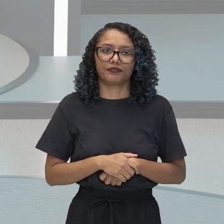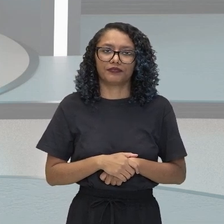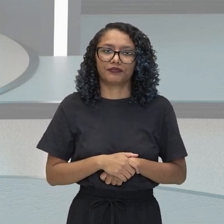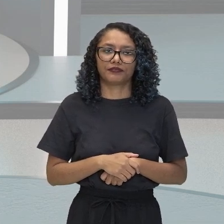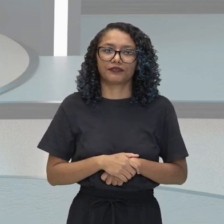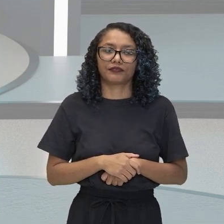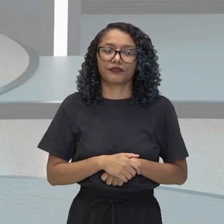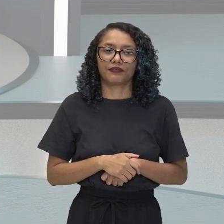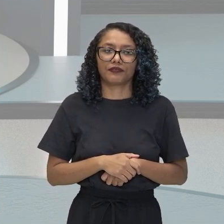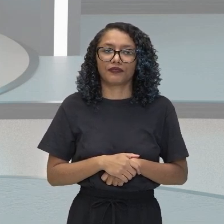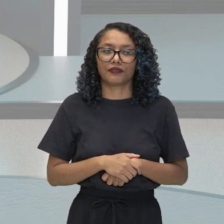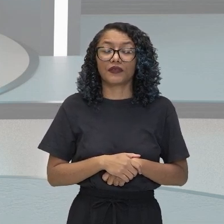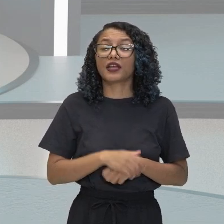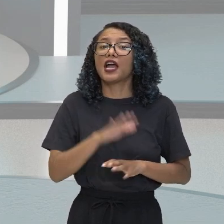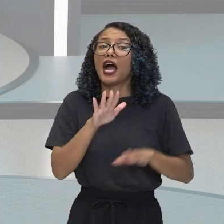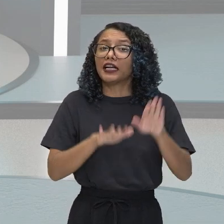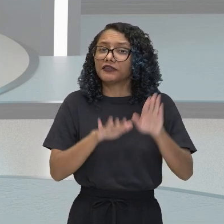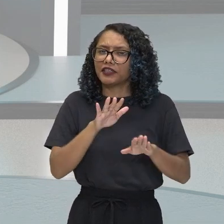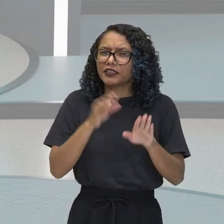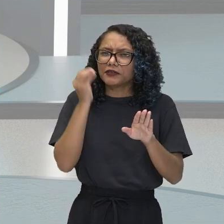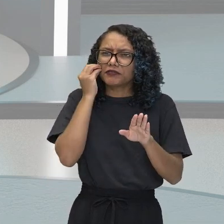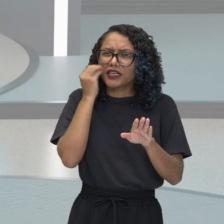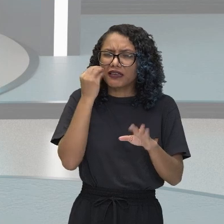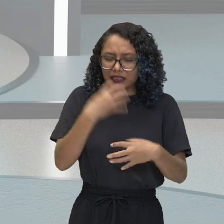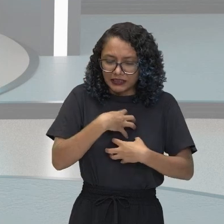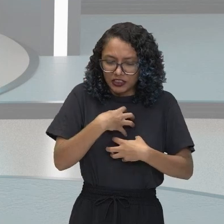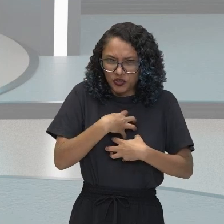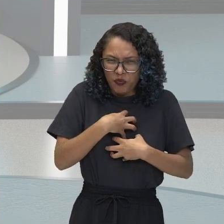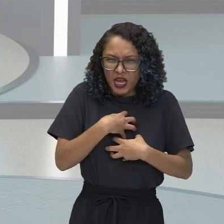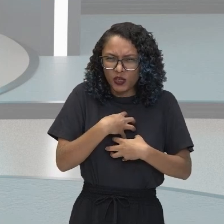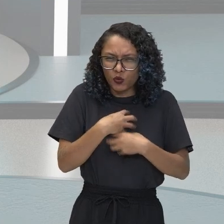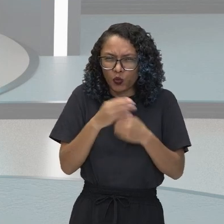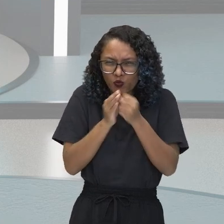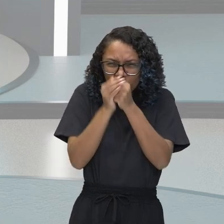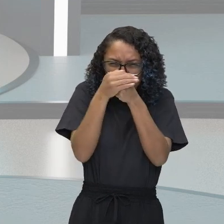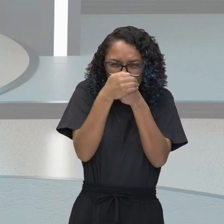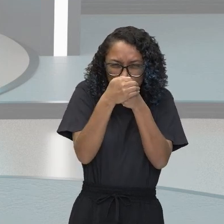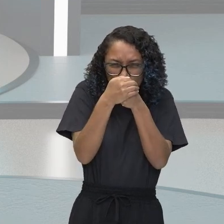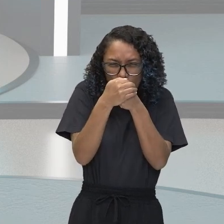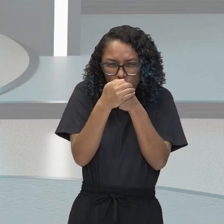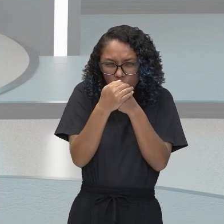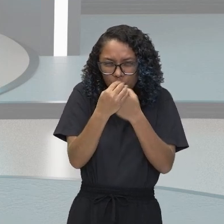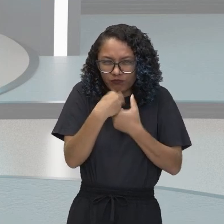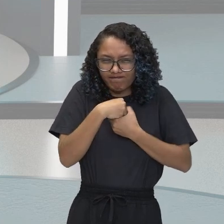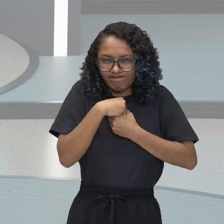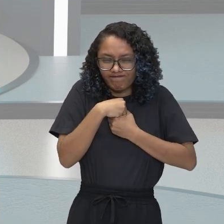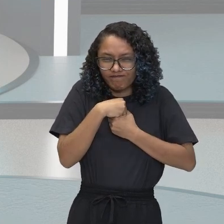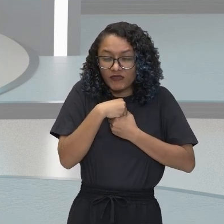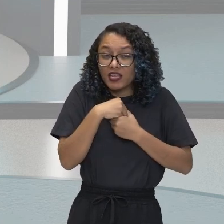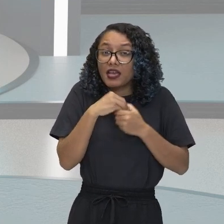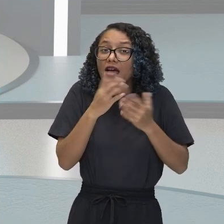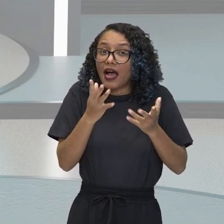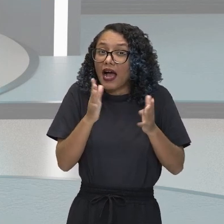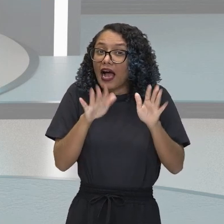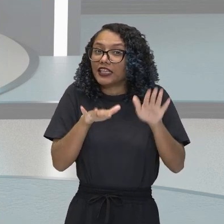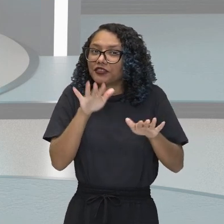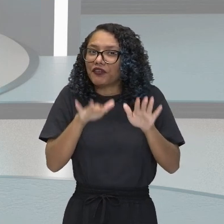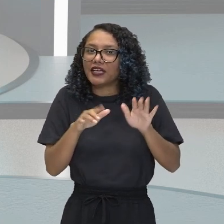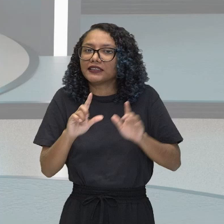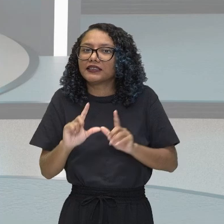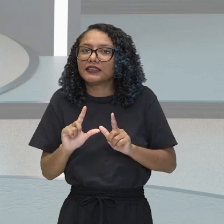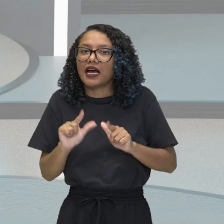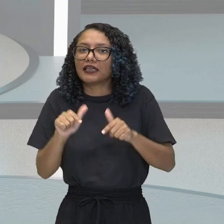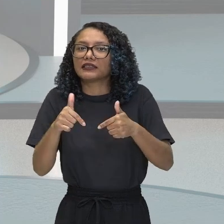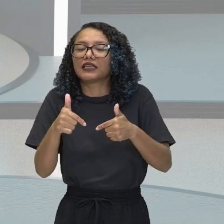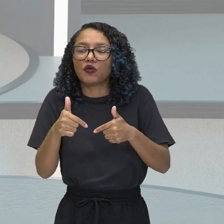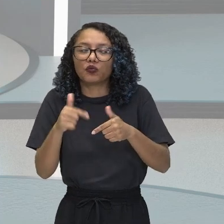esconder algumas coisas que sentimos, acabamos agindo de forma diferente, tendo o que a gente chama até